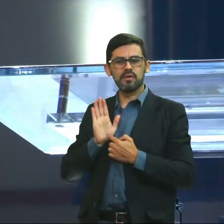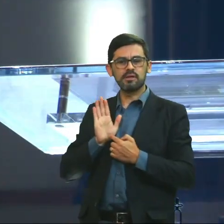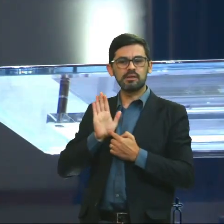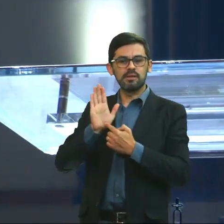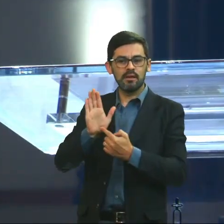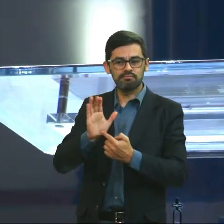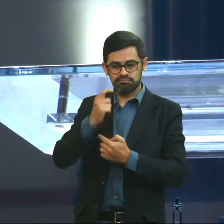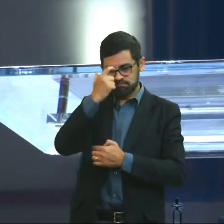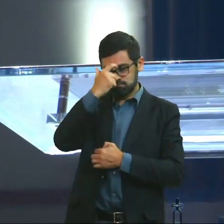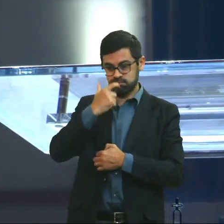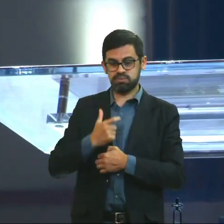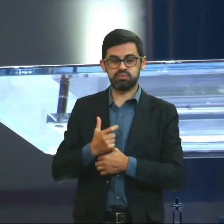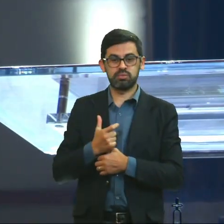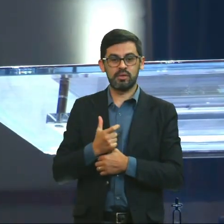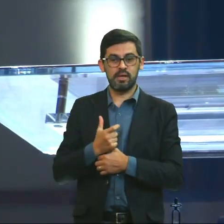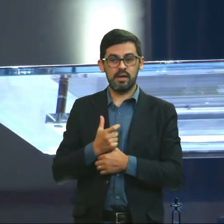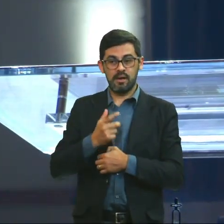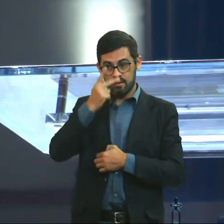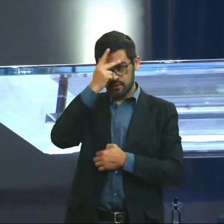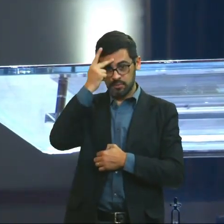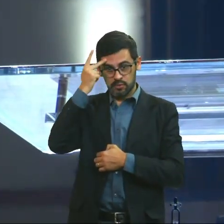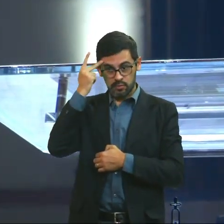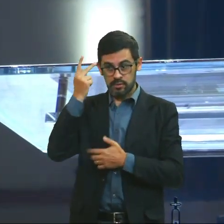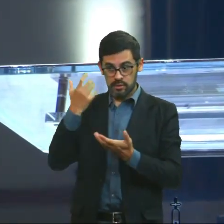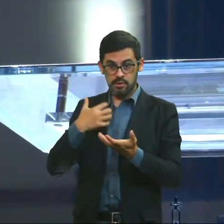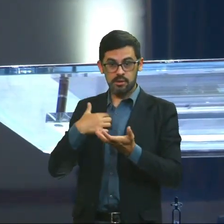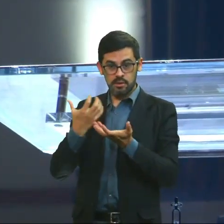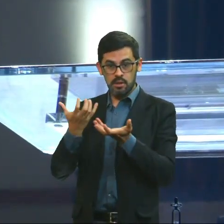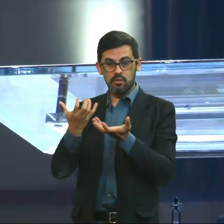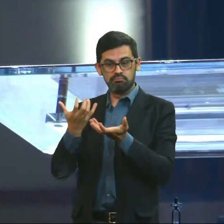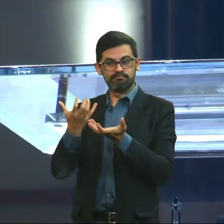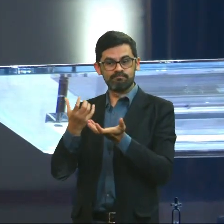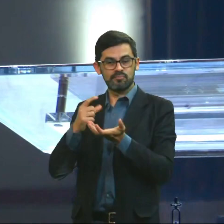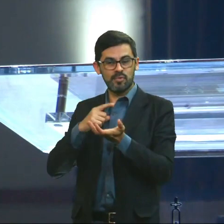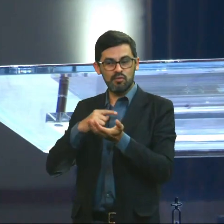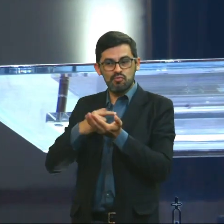mim mesmo, as pessoas que eu confio.